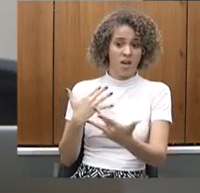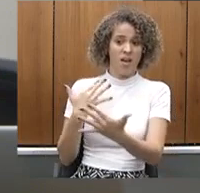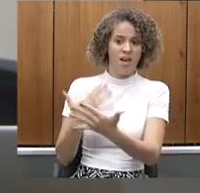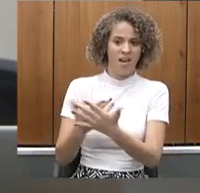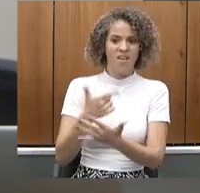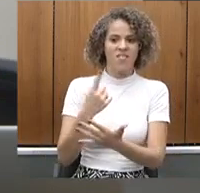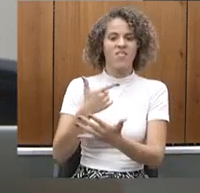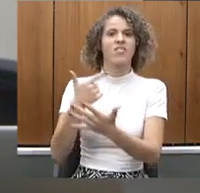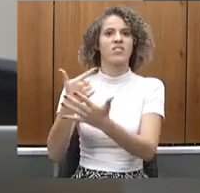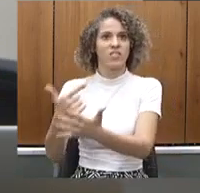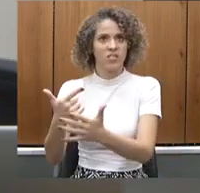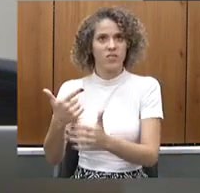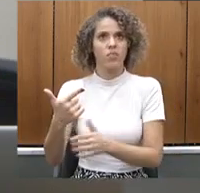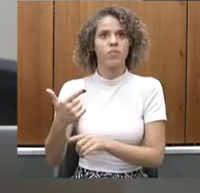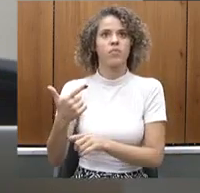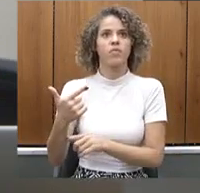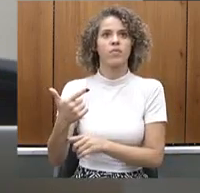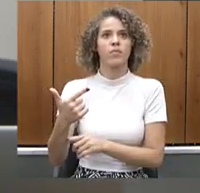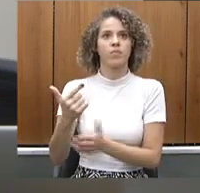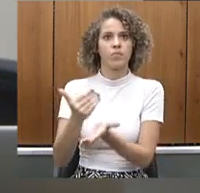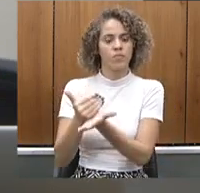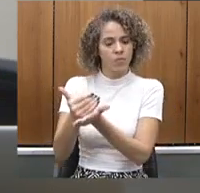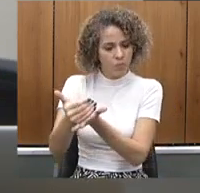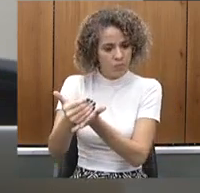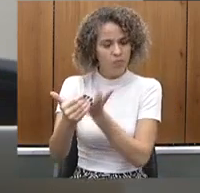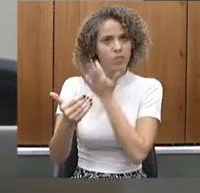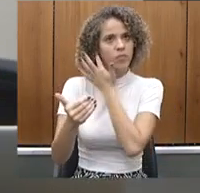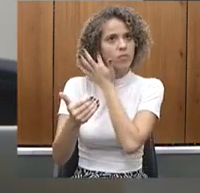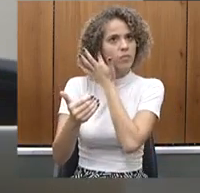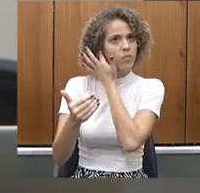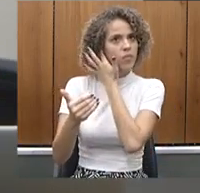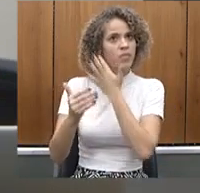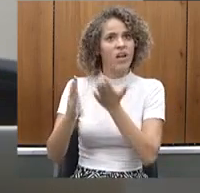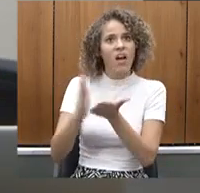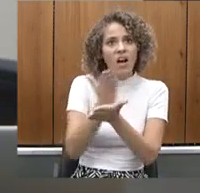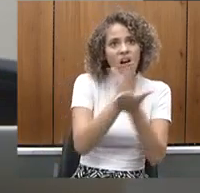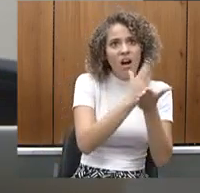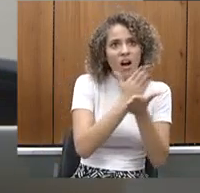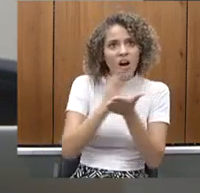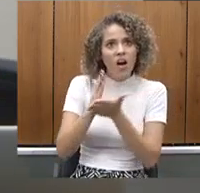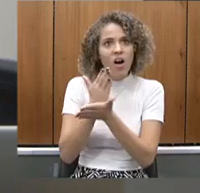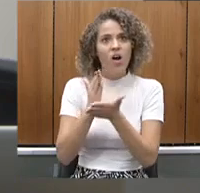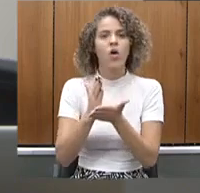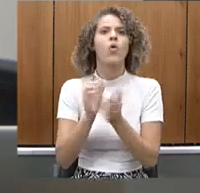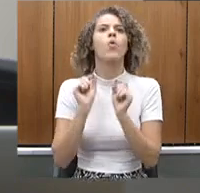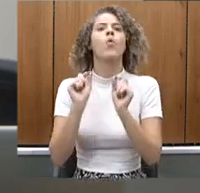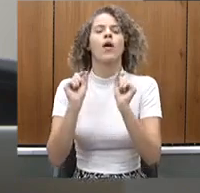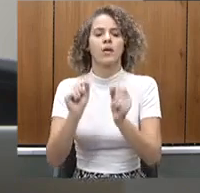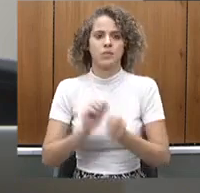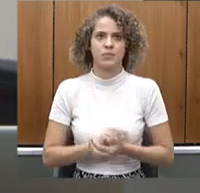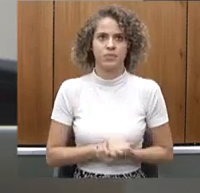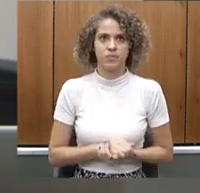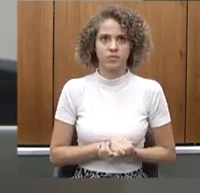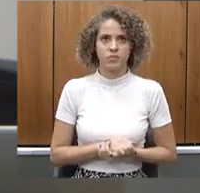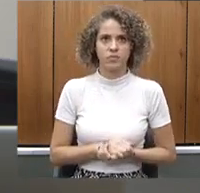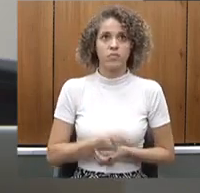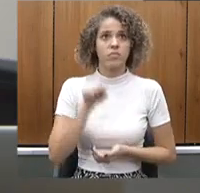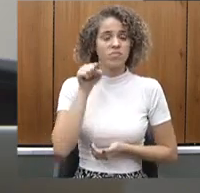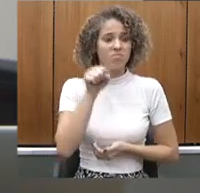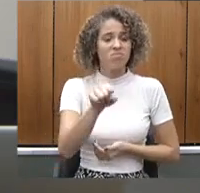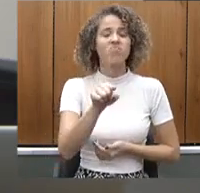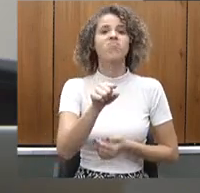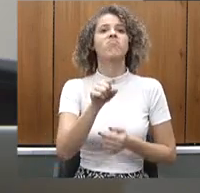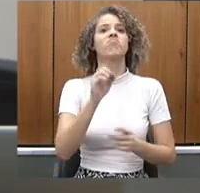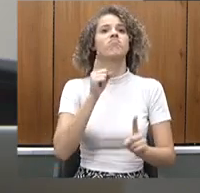referente a realização de concurso público e Visa uma recomposição do efetivo é de grande interesse do comando instituição motivo pelo qual está esta se encontra